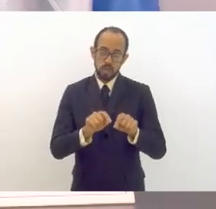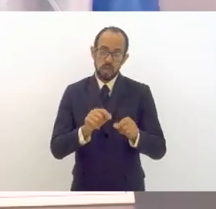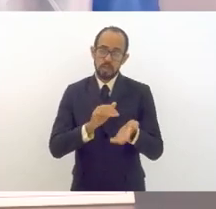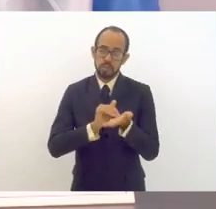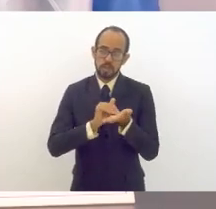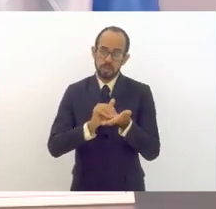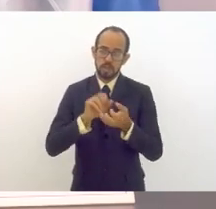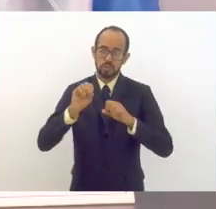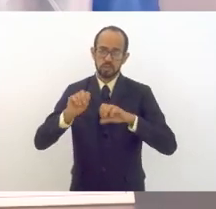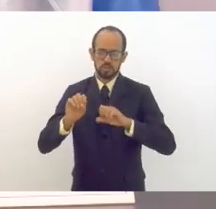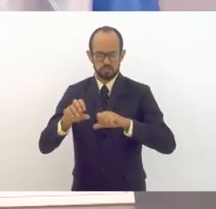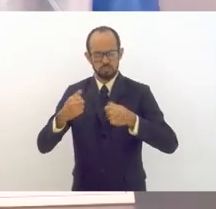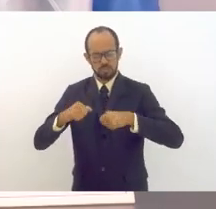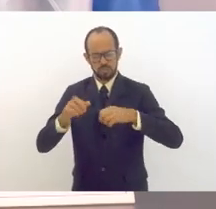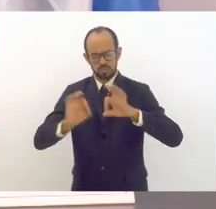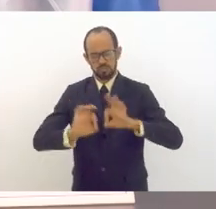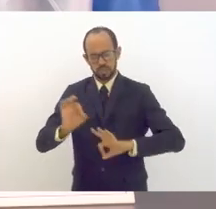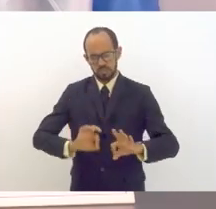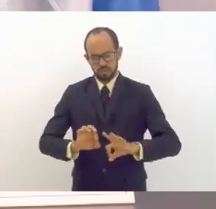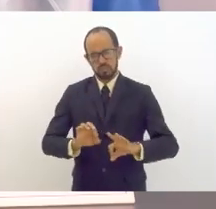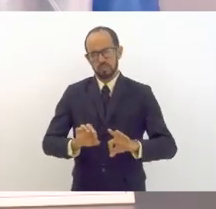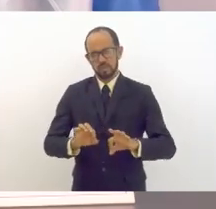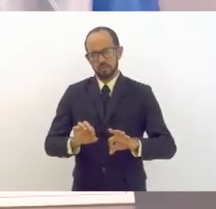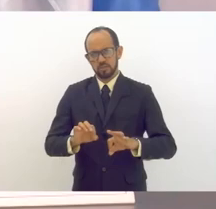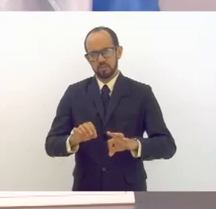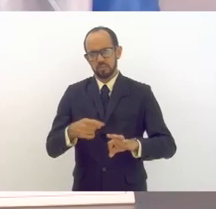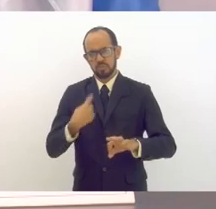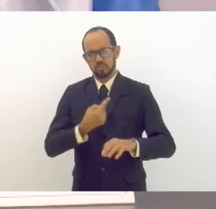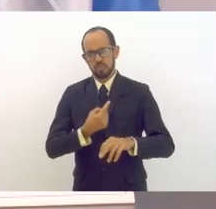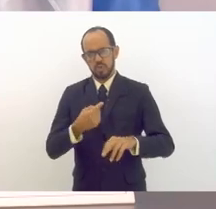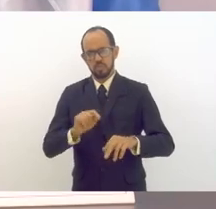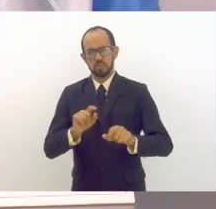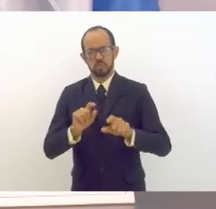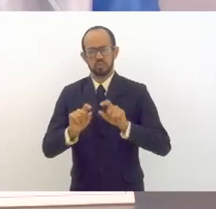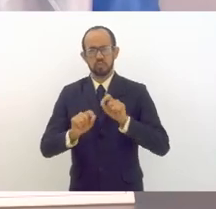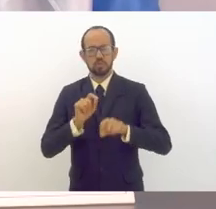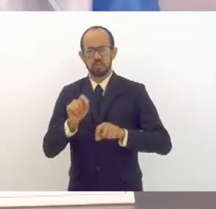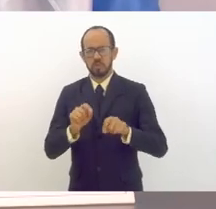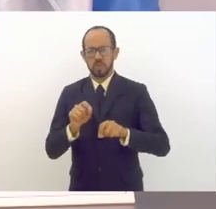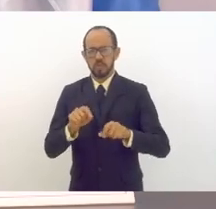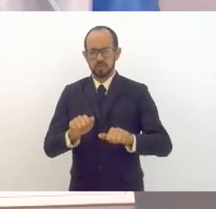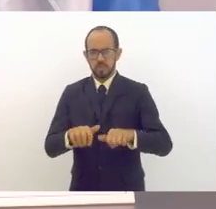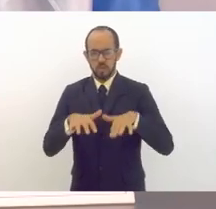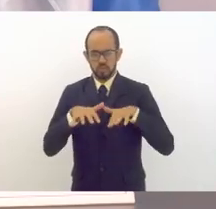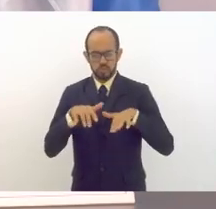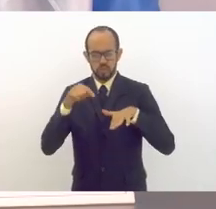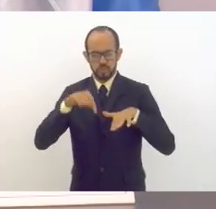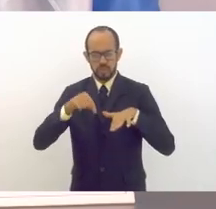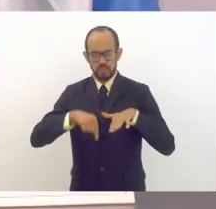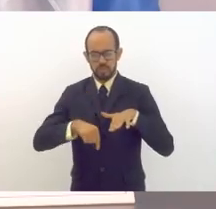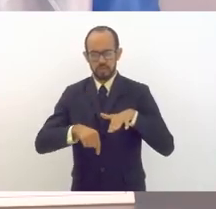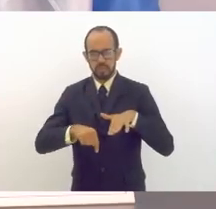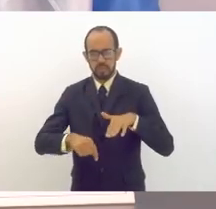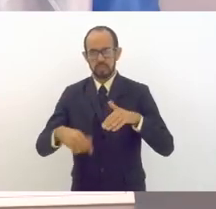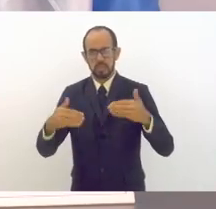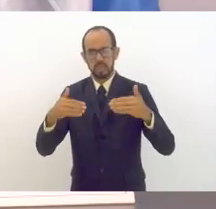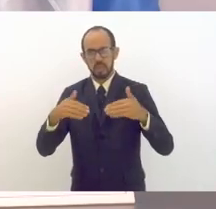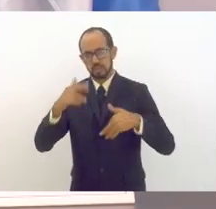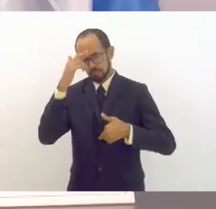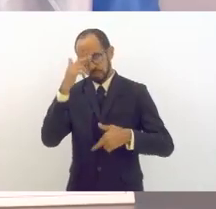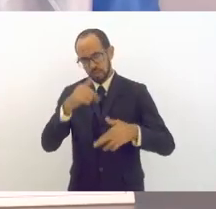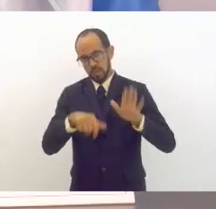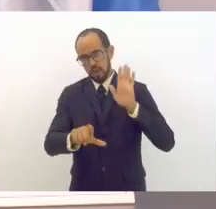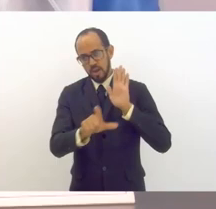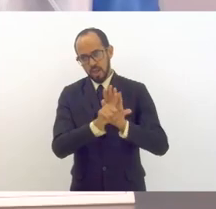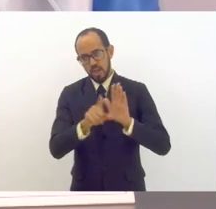precisa ter o seu planejamento, e a gente, né, essa audiência especial prevista em lei, ela tem como objetivo nos